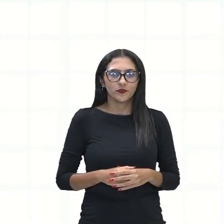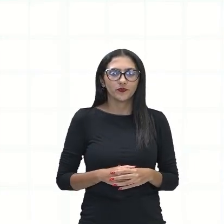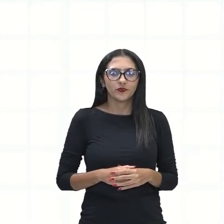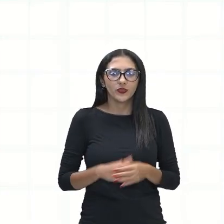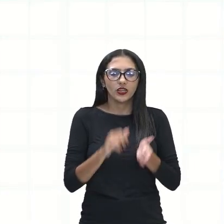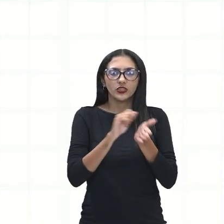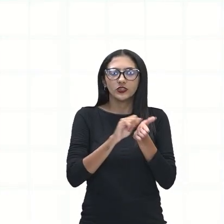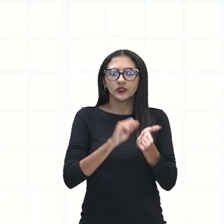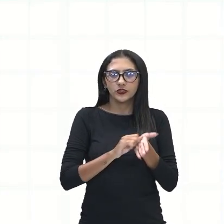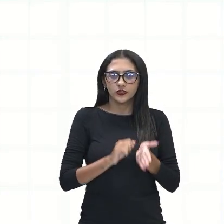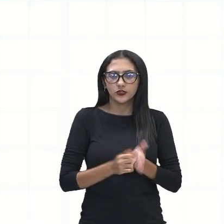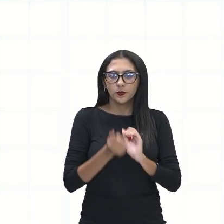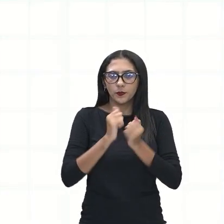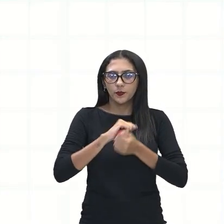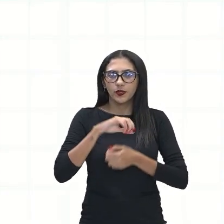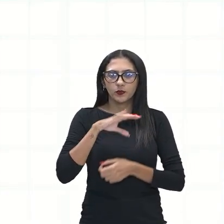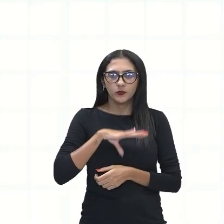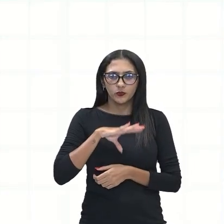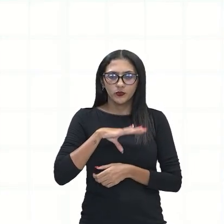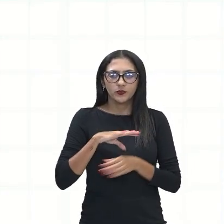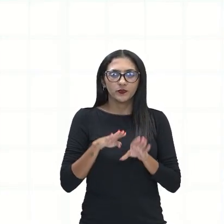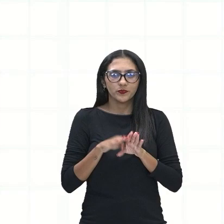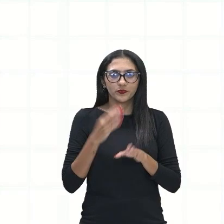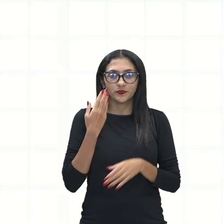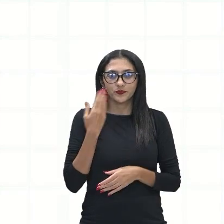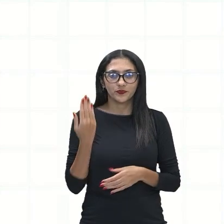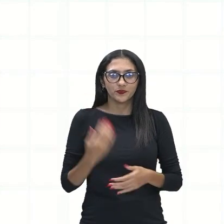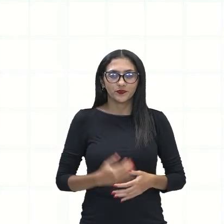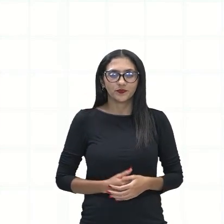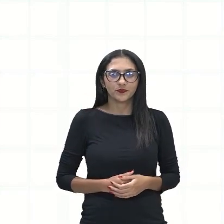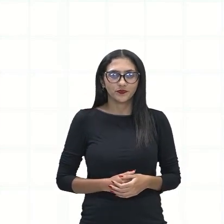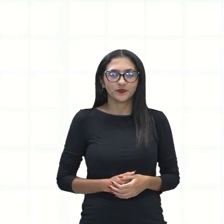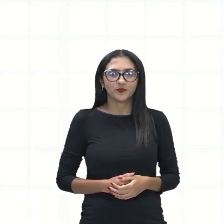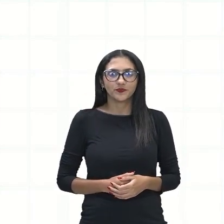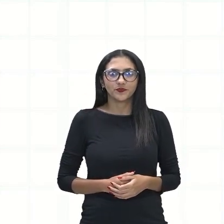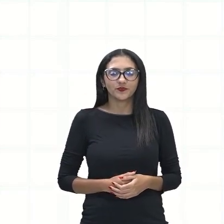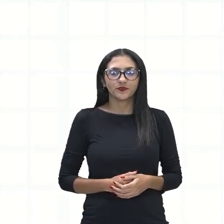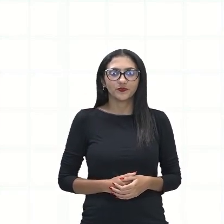para vocês, ok? Então, vamos passar aqui.